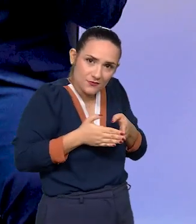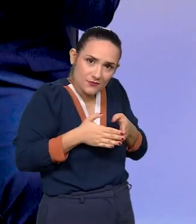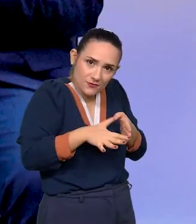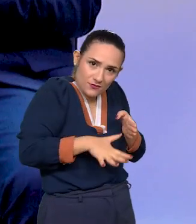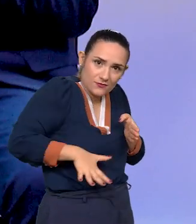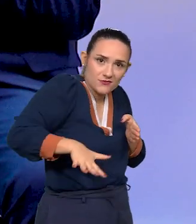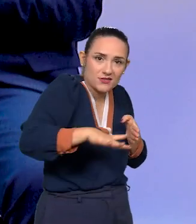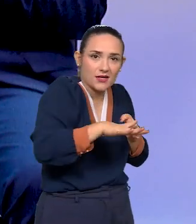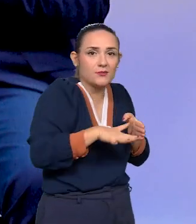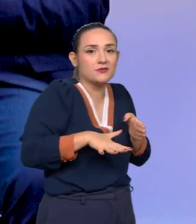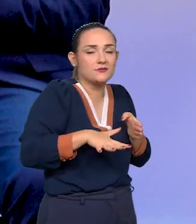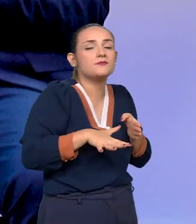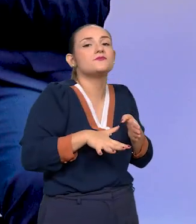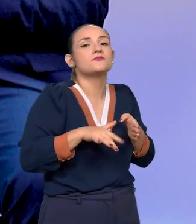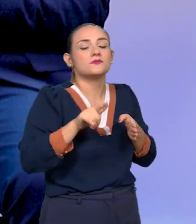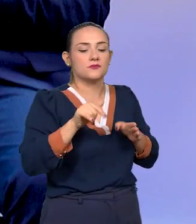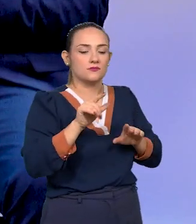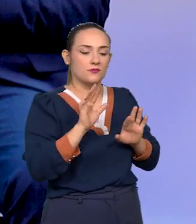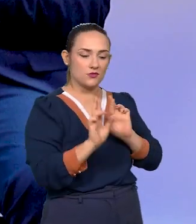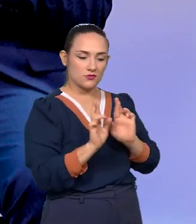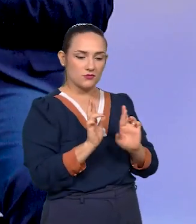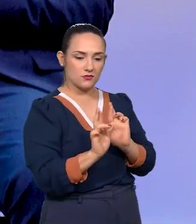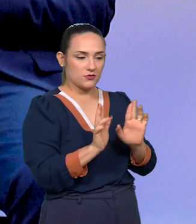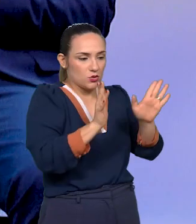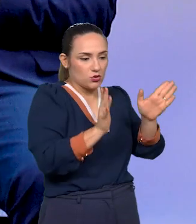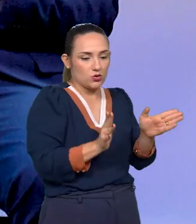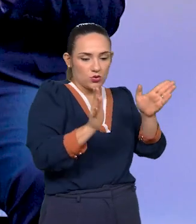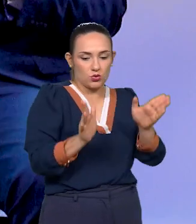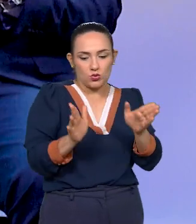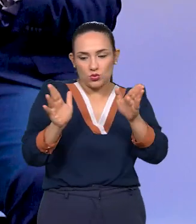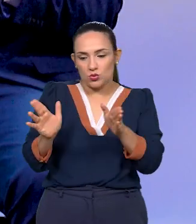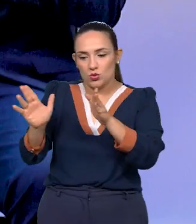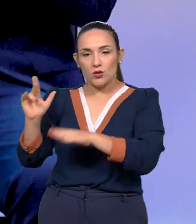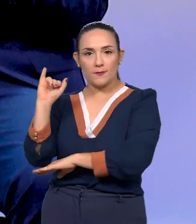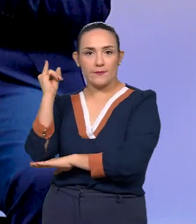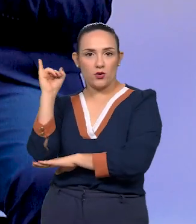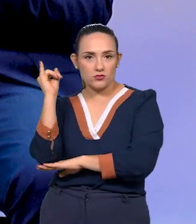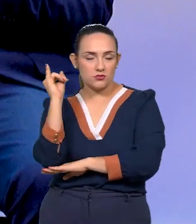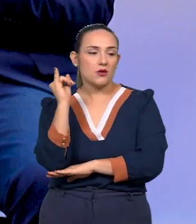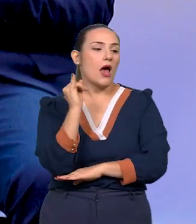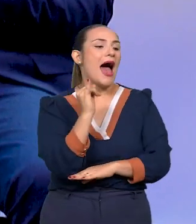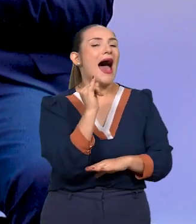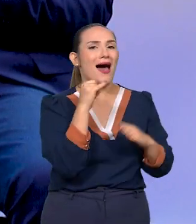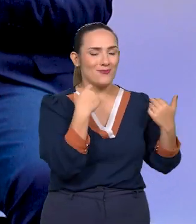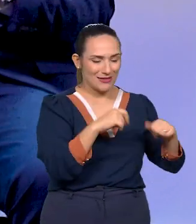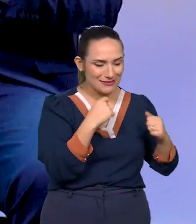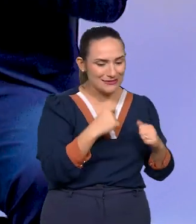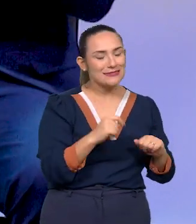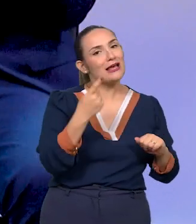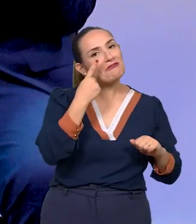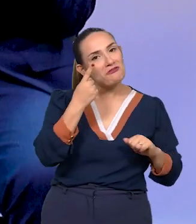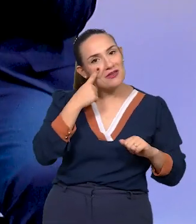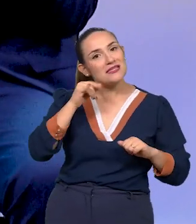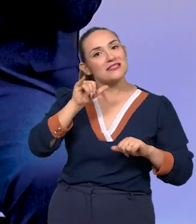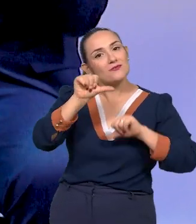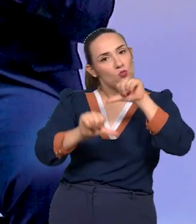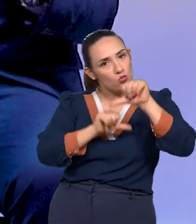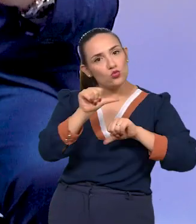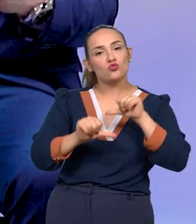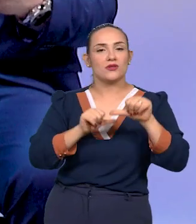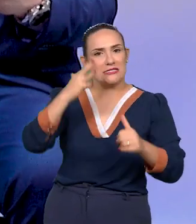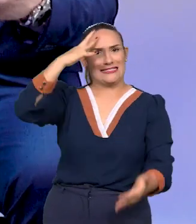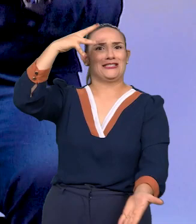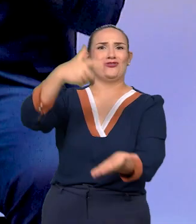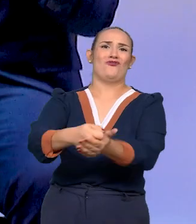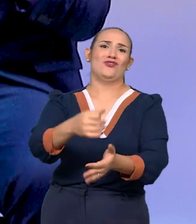em relação justamente a essa relação de trato sucessivo. Porque na relação de trato sucessivo é possível